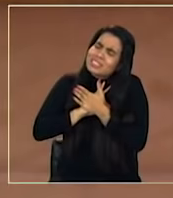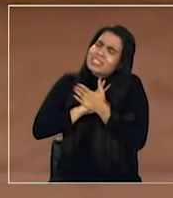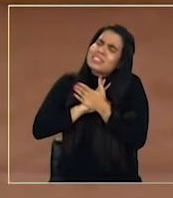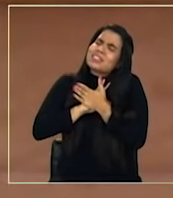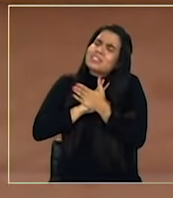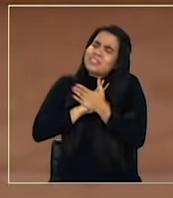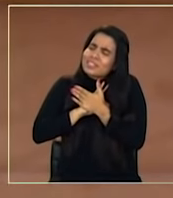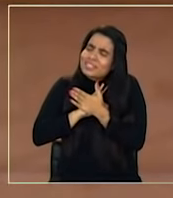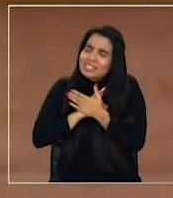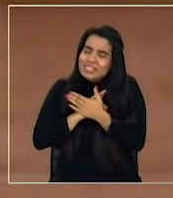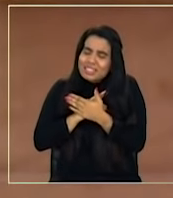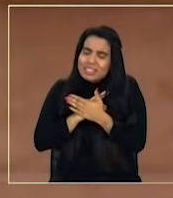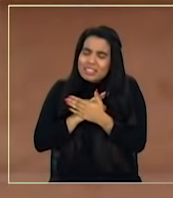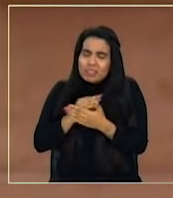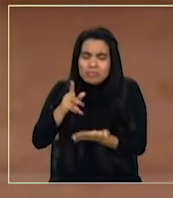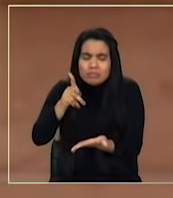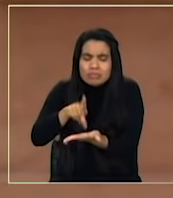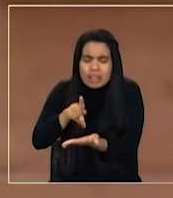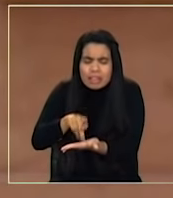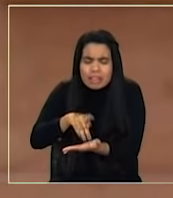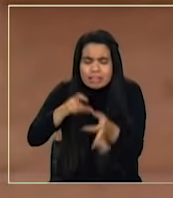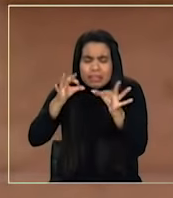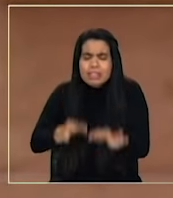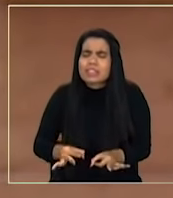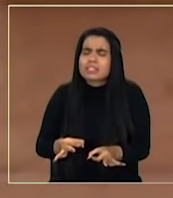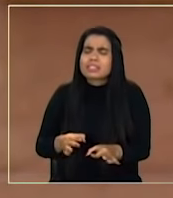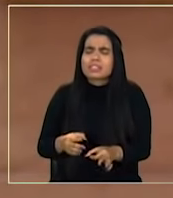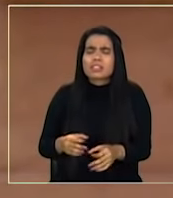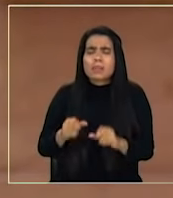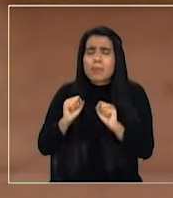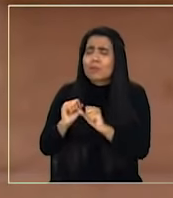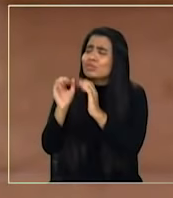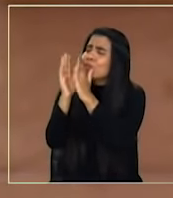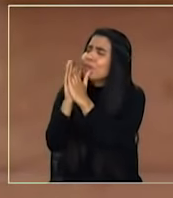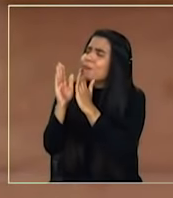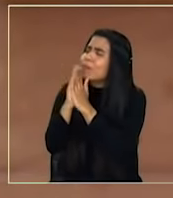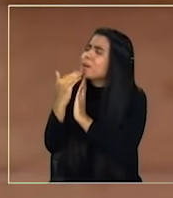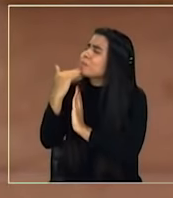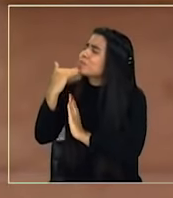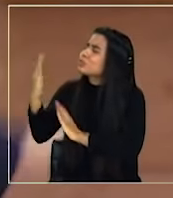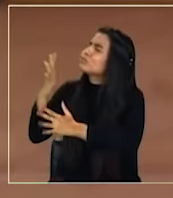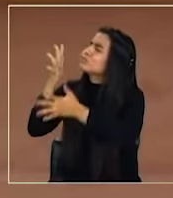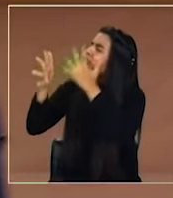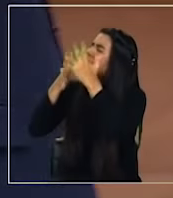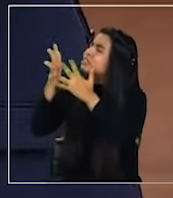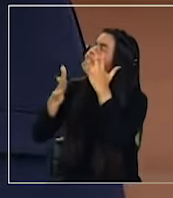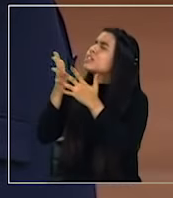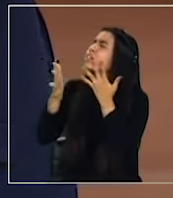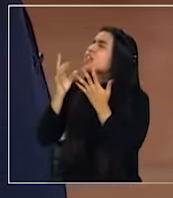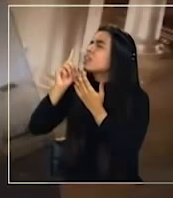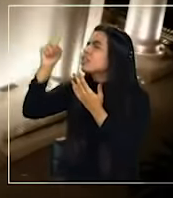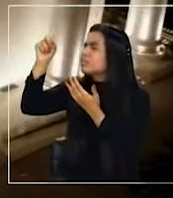te encher com a presença dEle, venha te transformar, te fazer uma nova criatura.